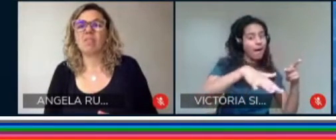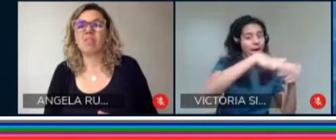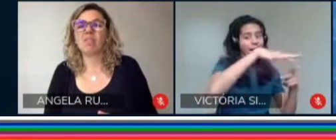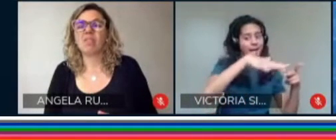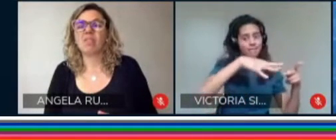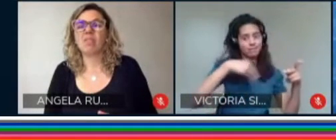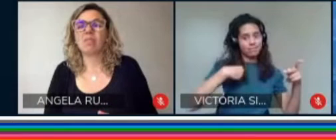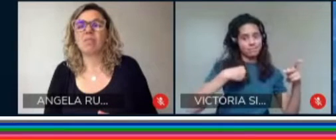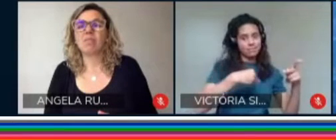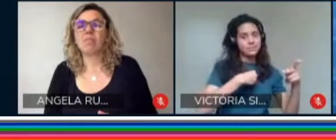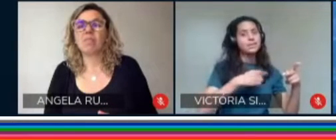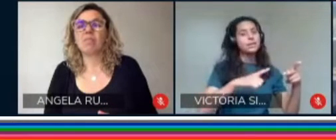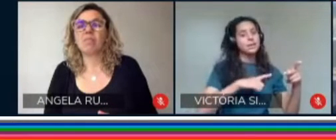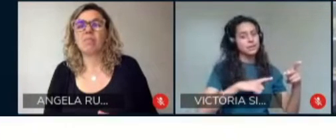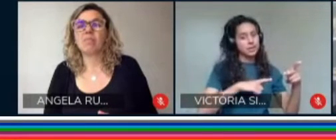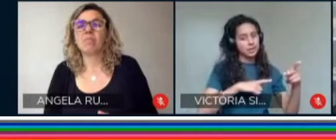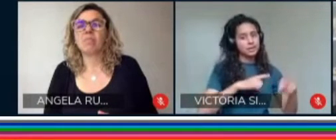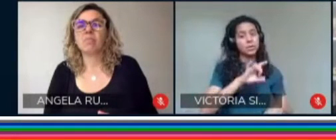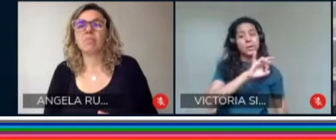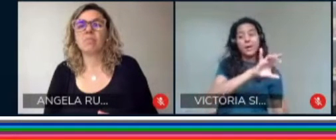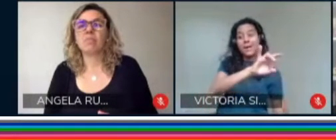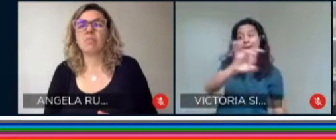base de dados tem o seu.